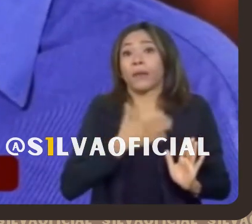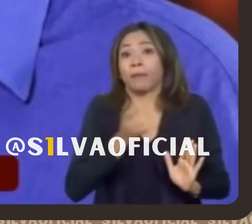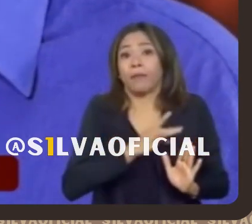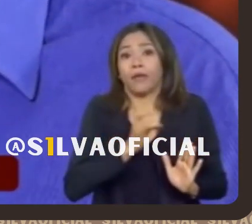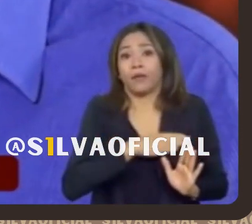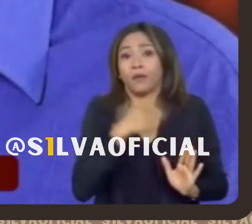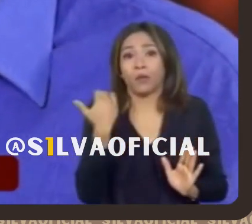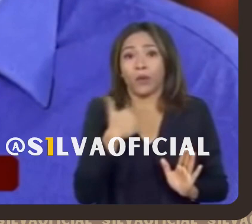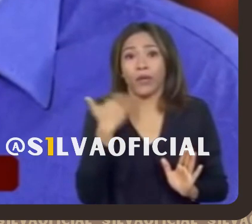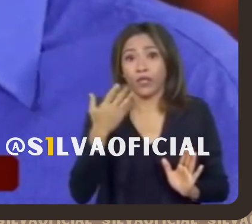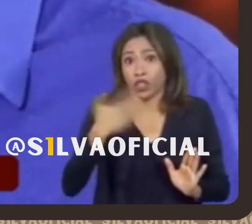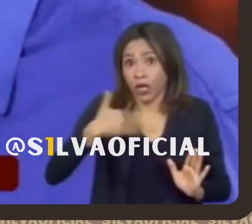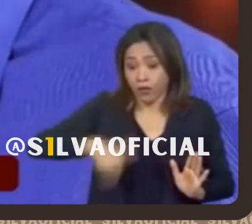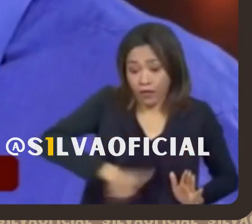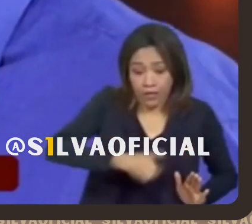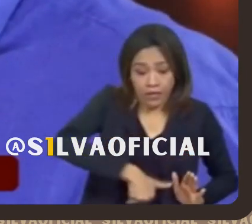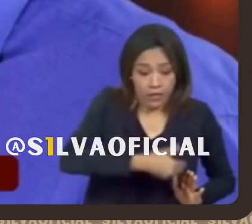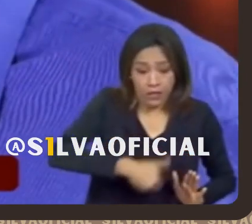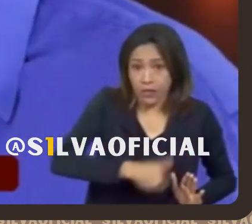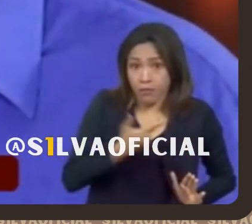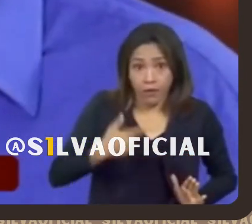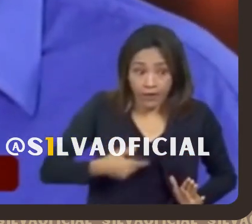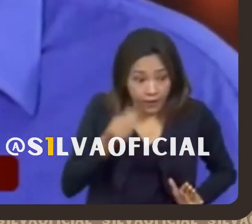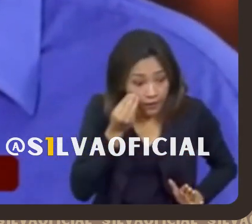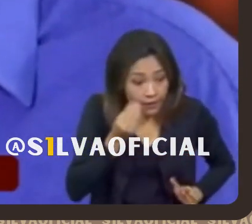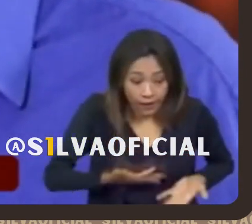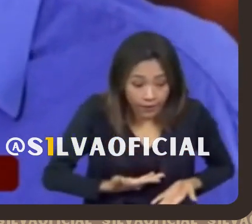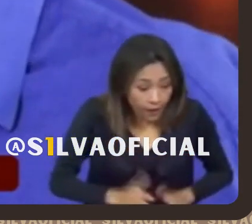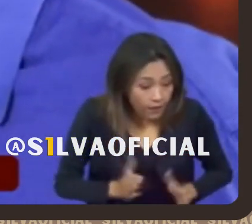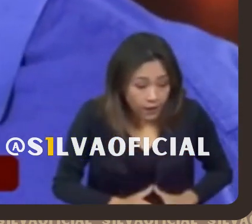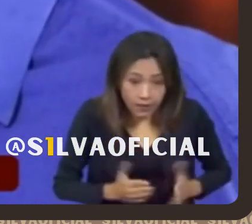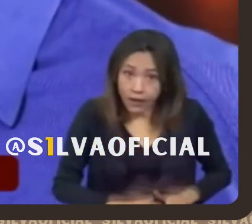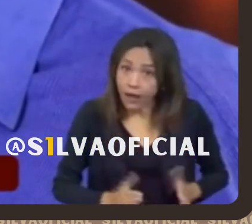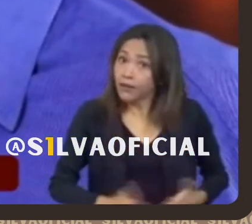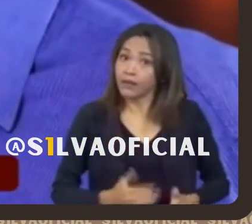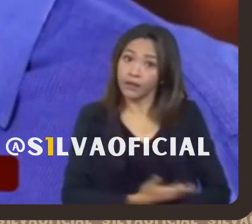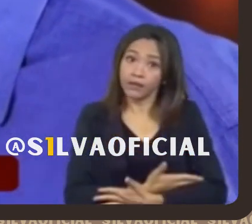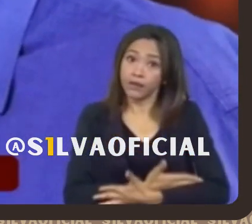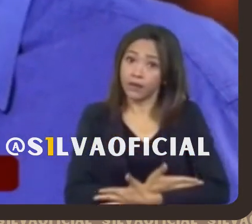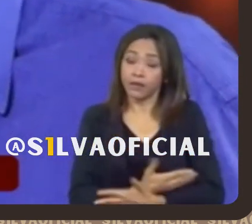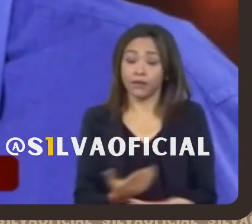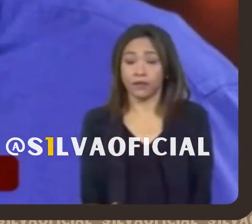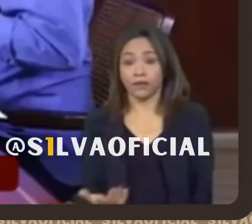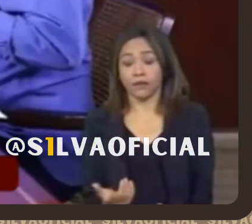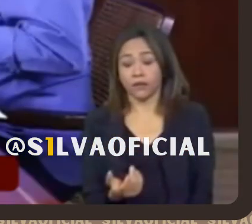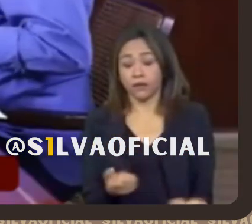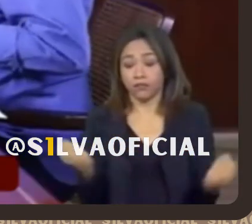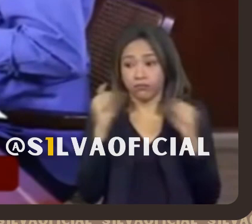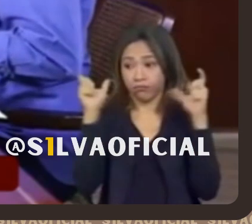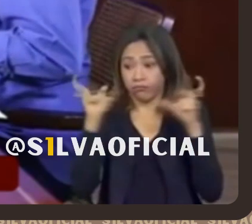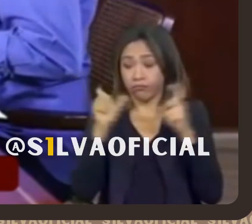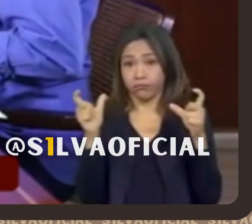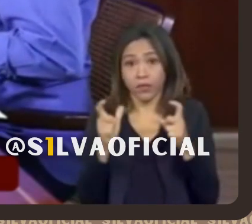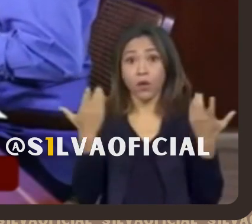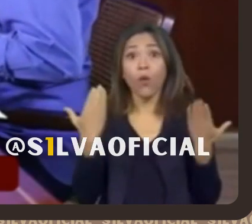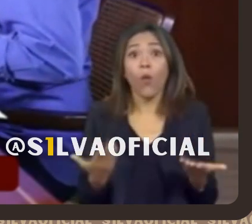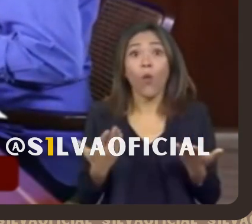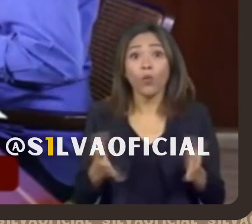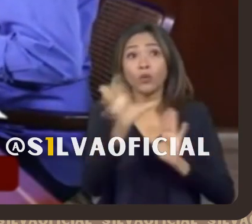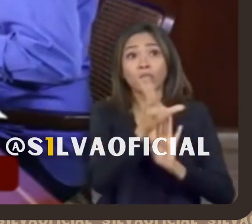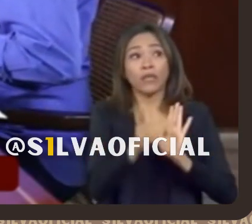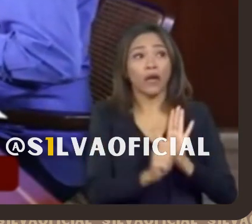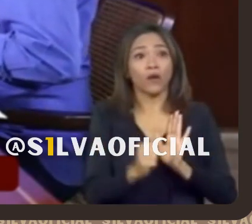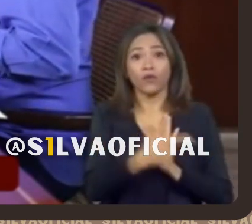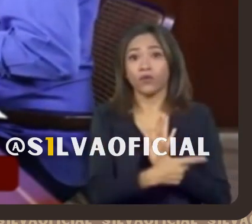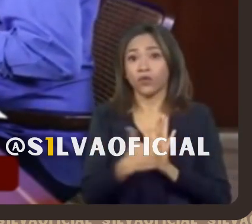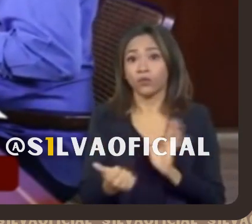cesariana para ver se as crianças nascem enquanto as mulheres estão bem de saúde gente horror né quer dizer emen no século XX